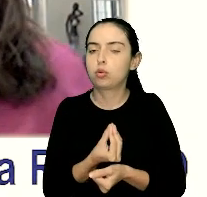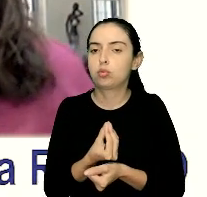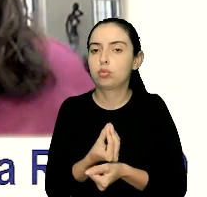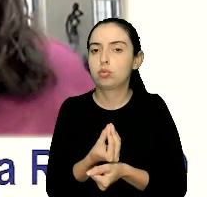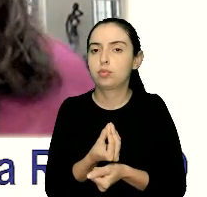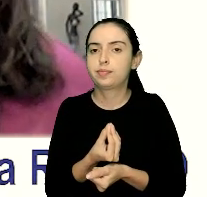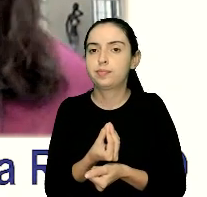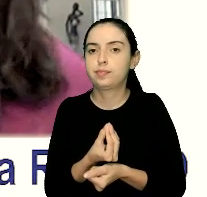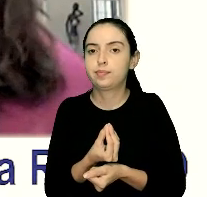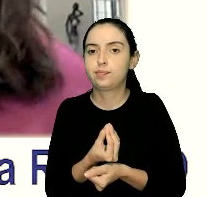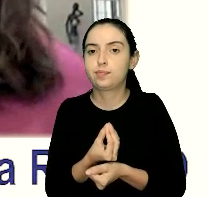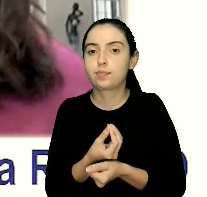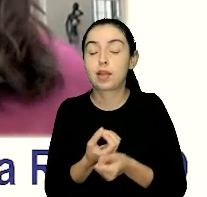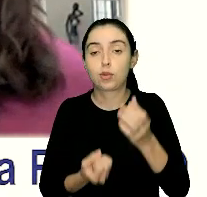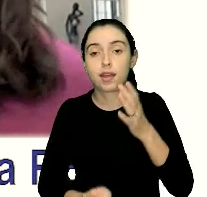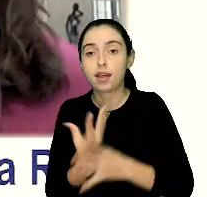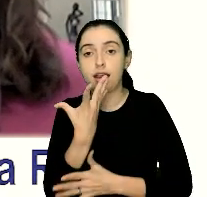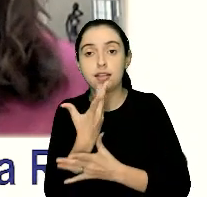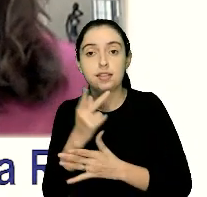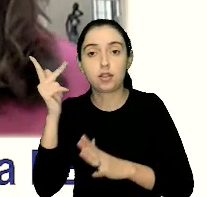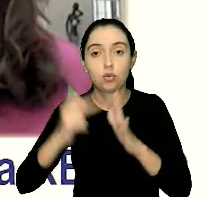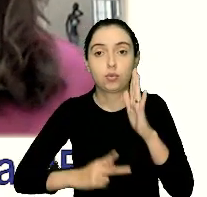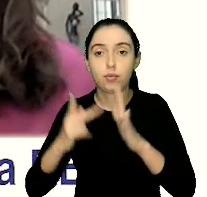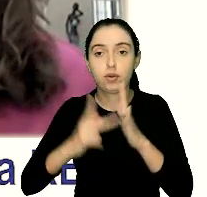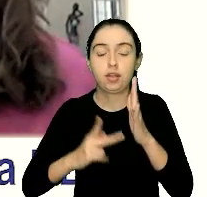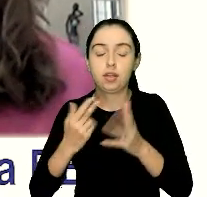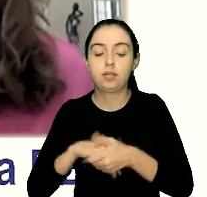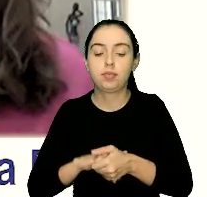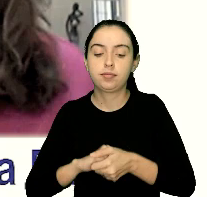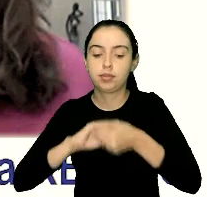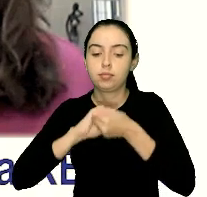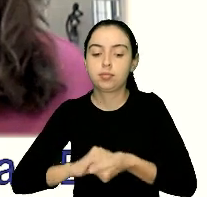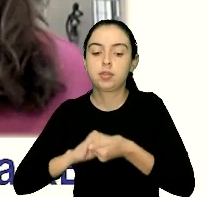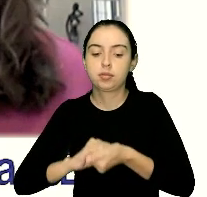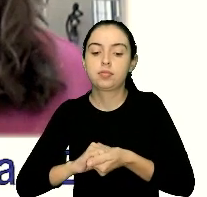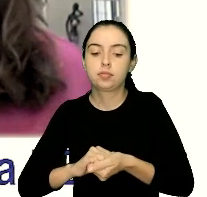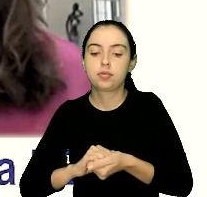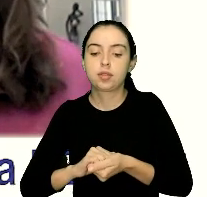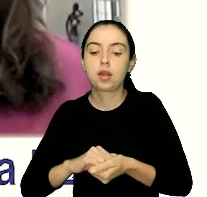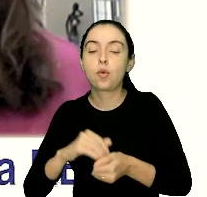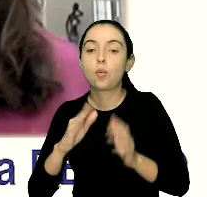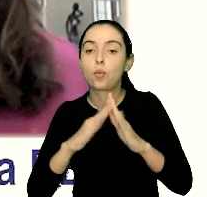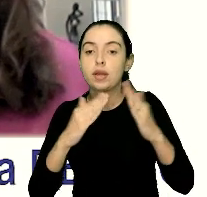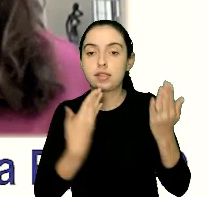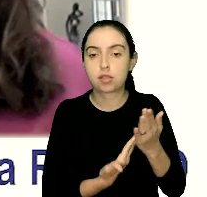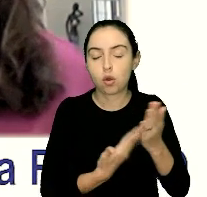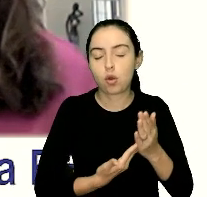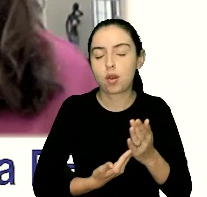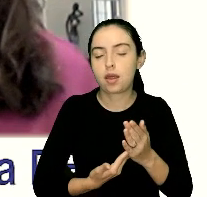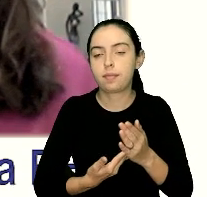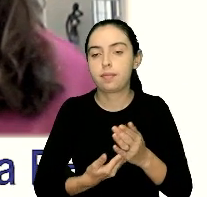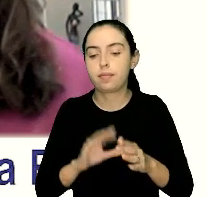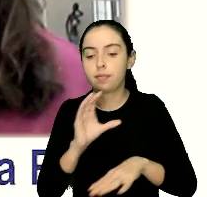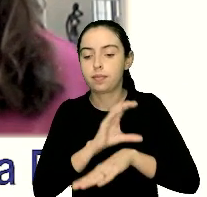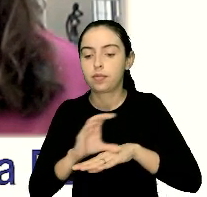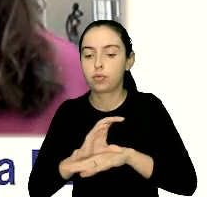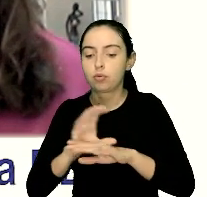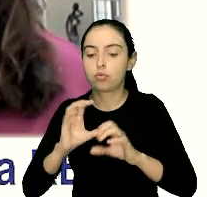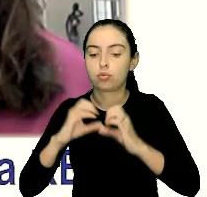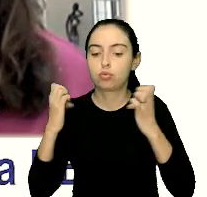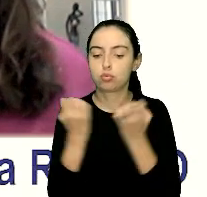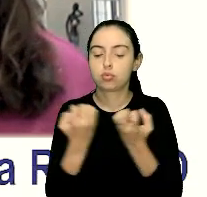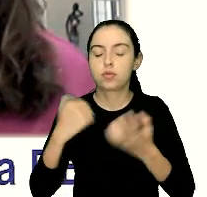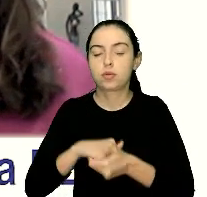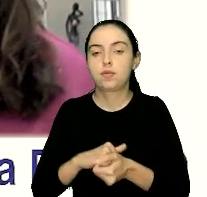desse programa. Cumprimentar uma vez mais a escola pela realização do evento. Agradecer a presença da